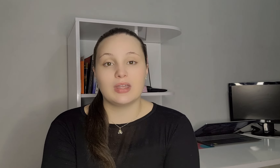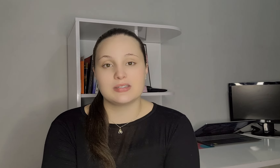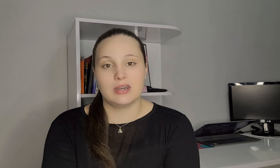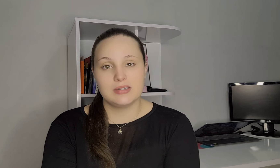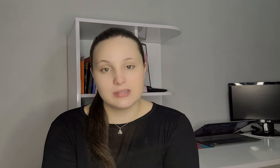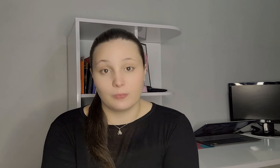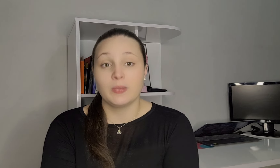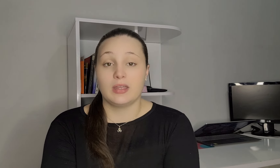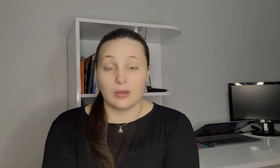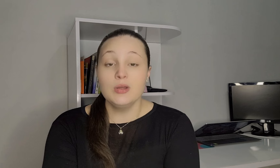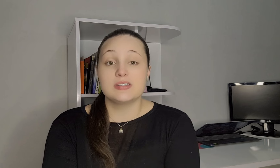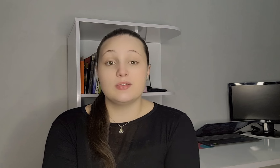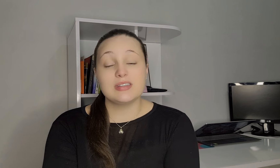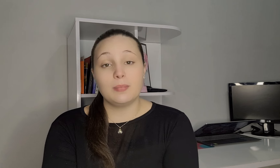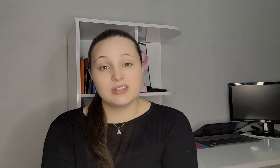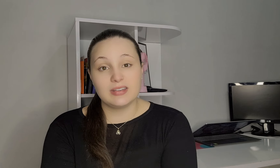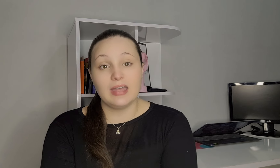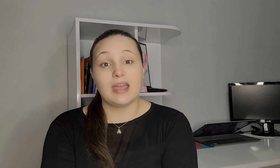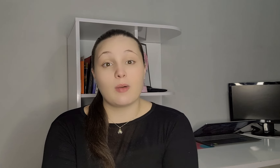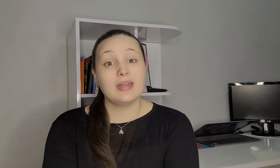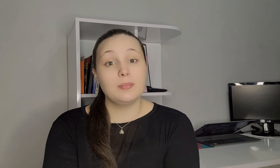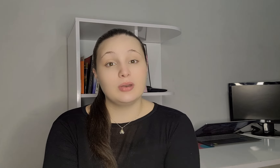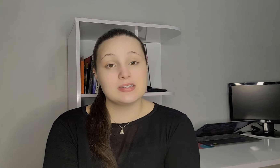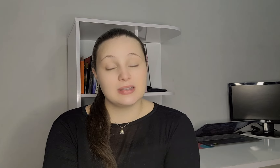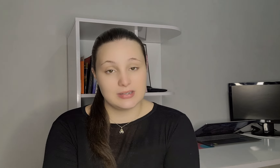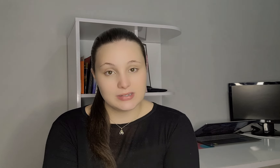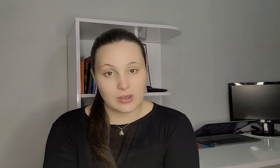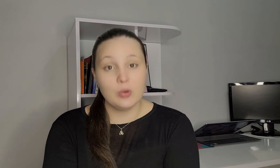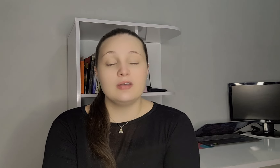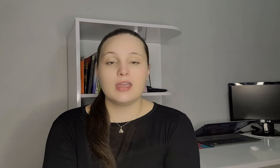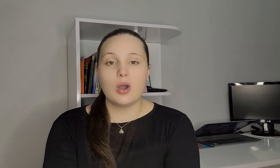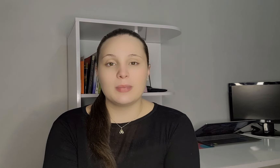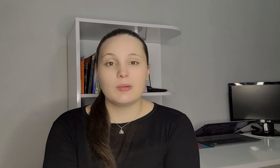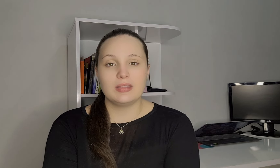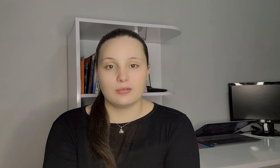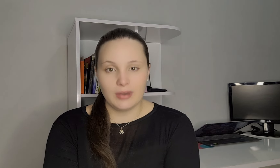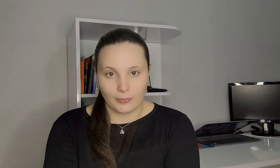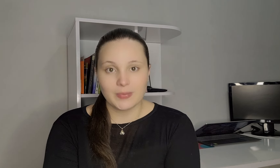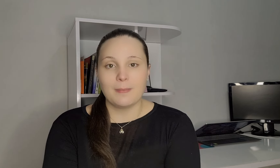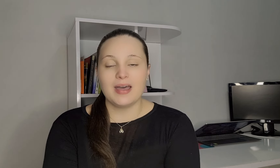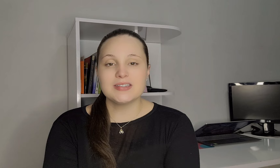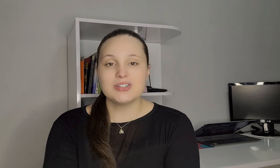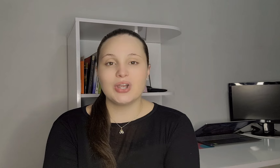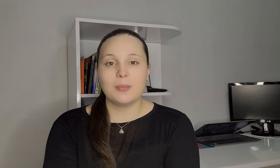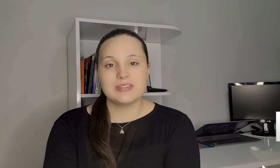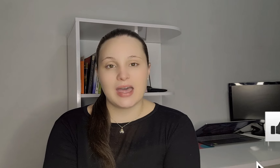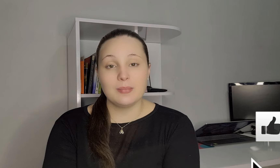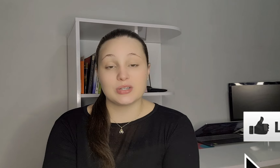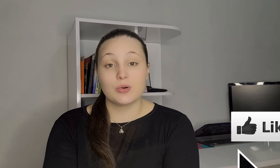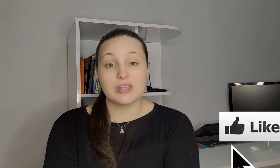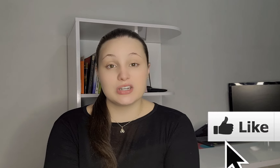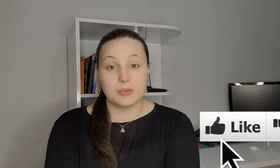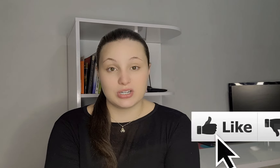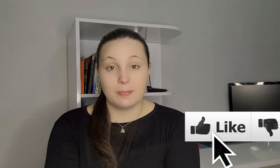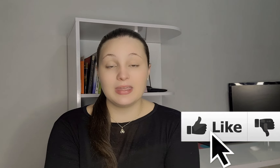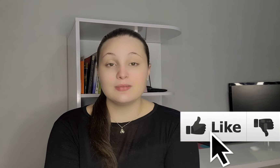seu voto nesta decisão. Então, se você é aposentado e aguarda por esta decisão, fique comigo até o final. Mas antes de começarmos,